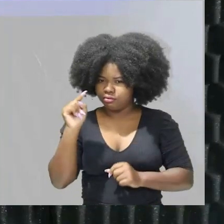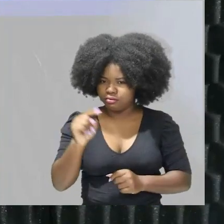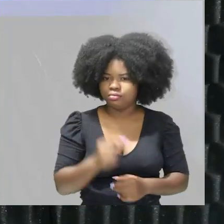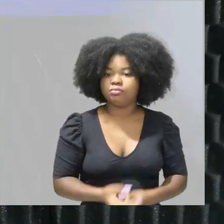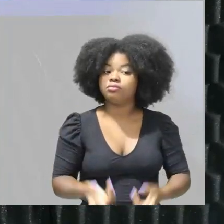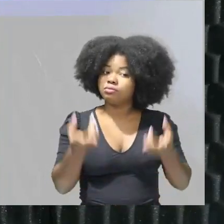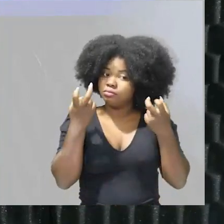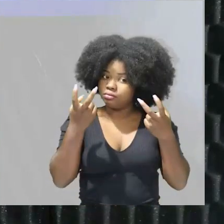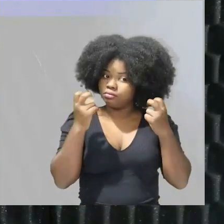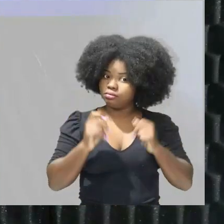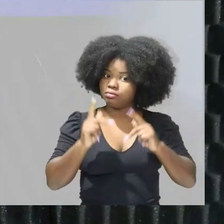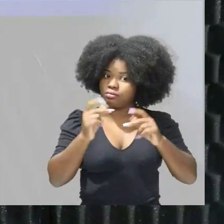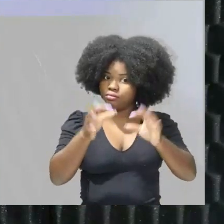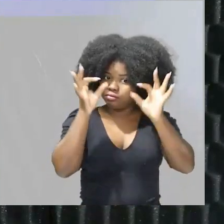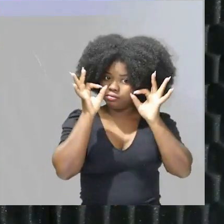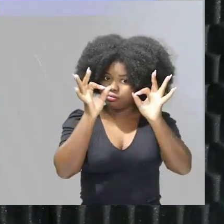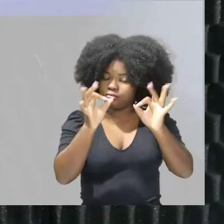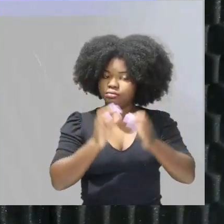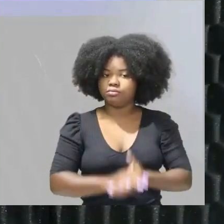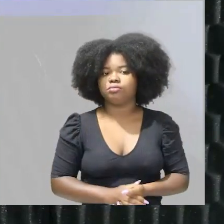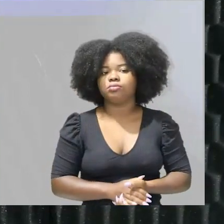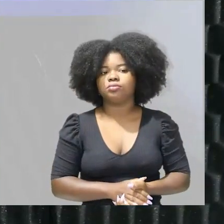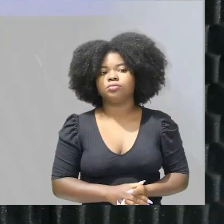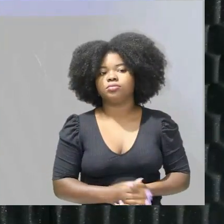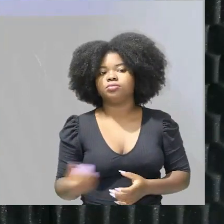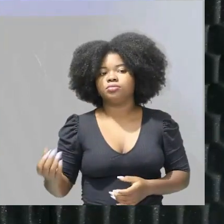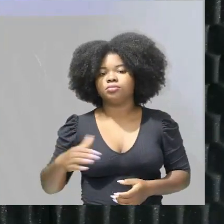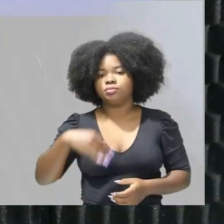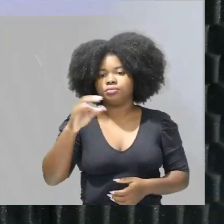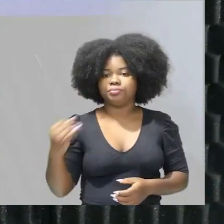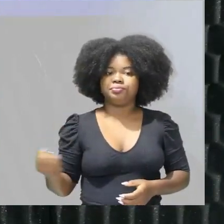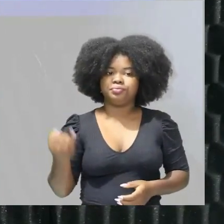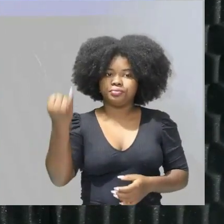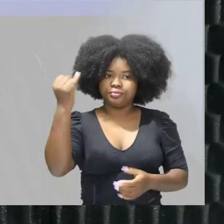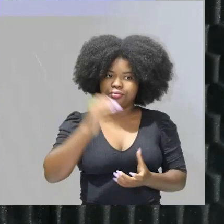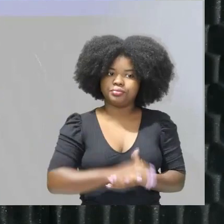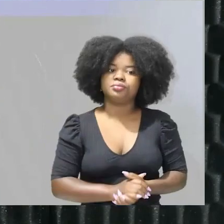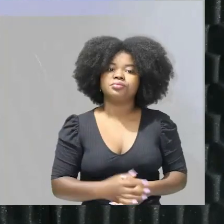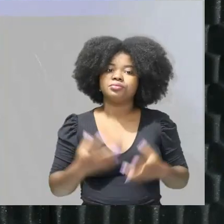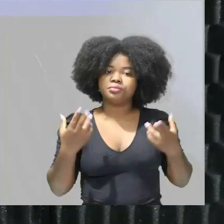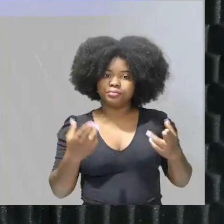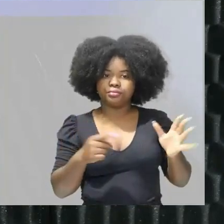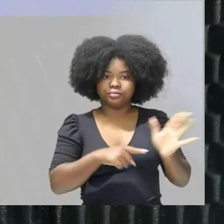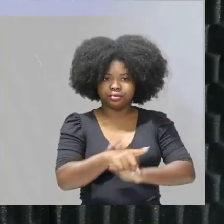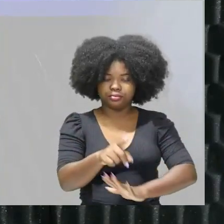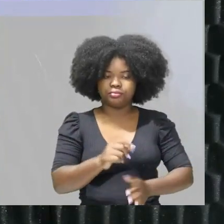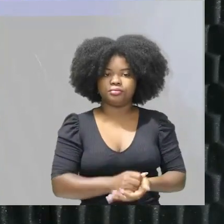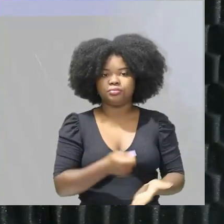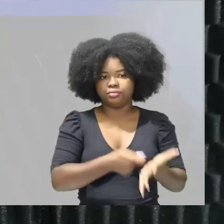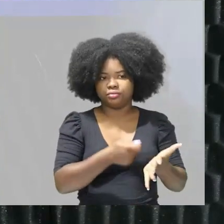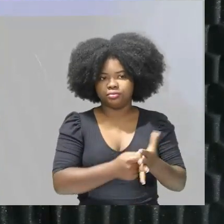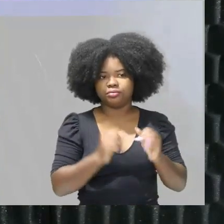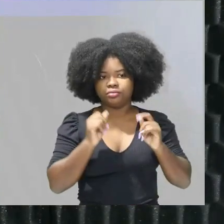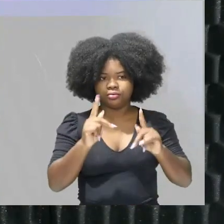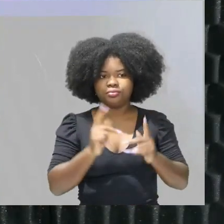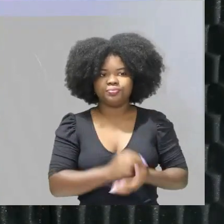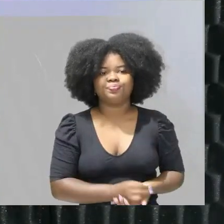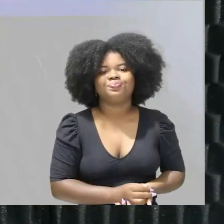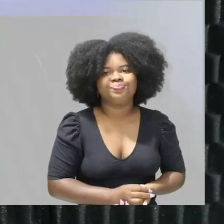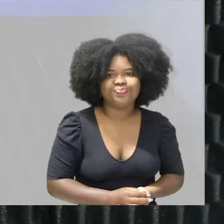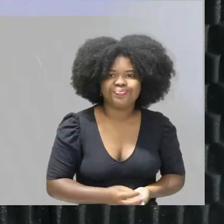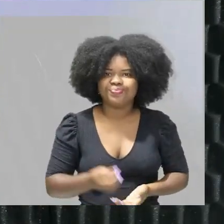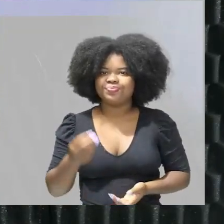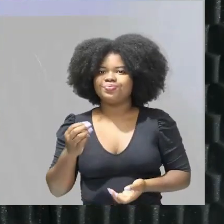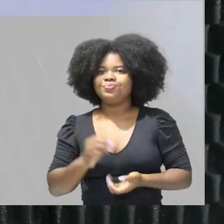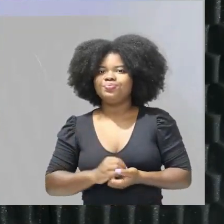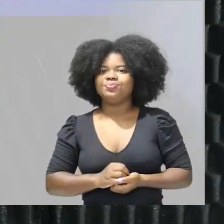percepção tá cada vez mais importante agir desta forma perfeito aí conto quanto a percepção sobre